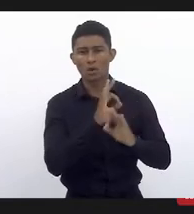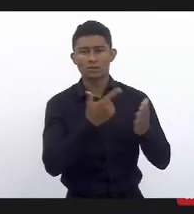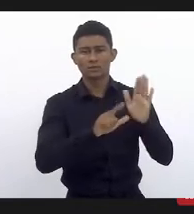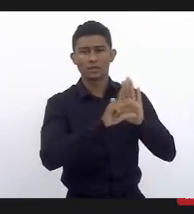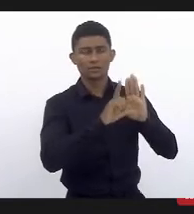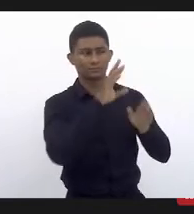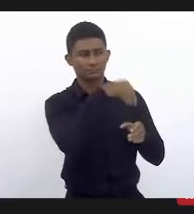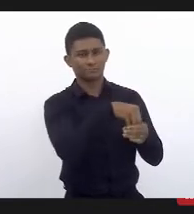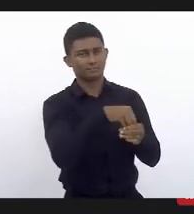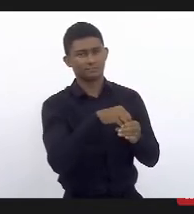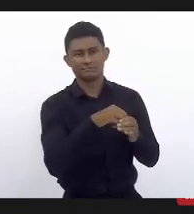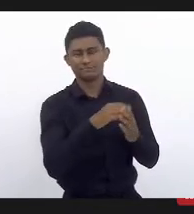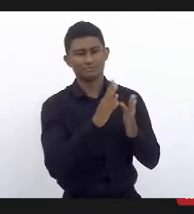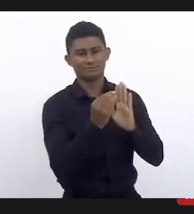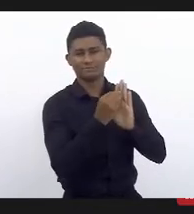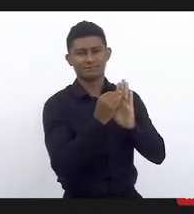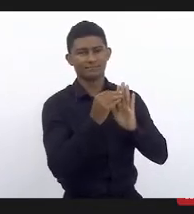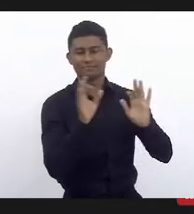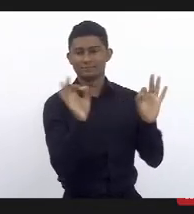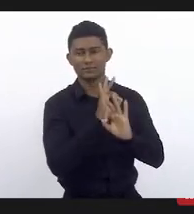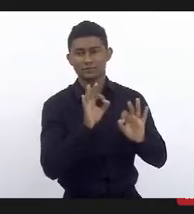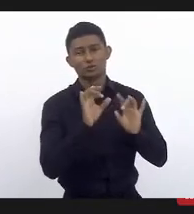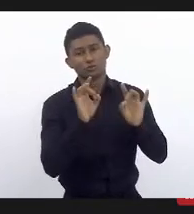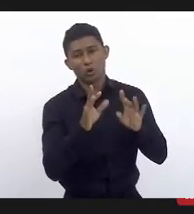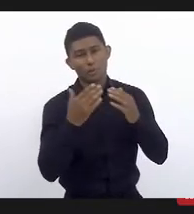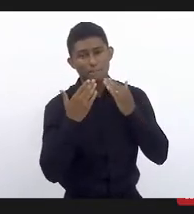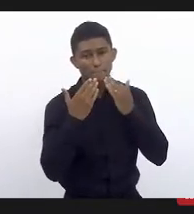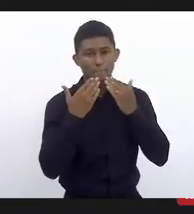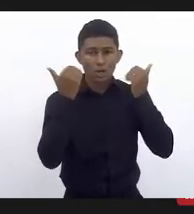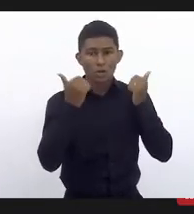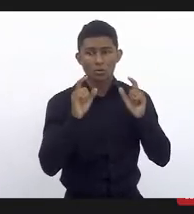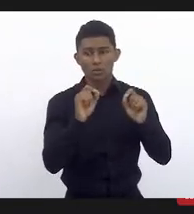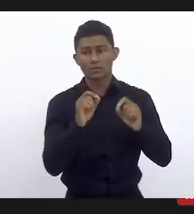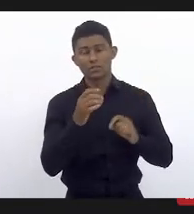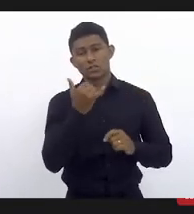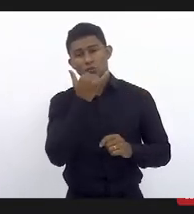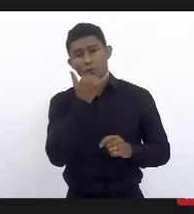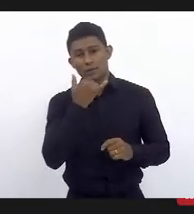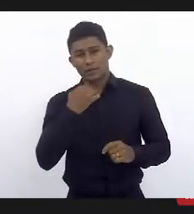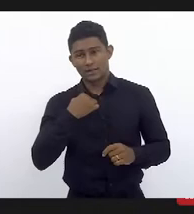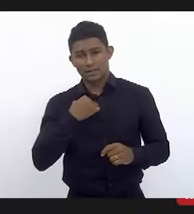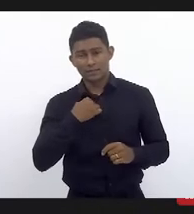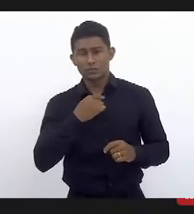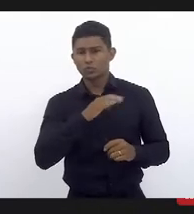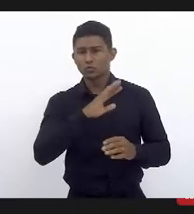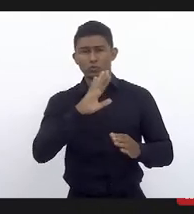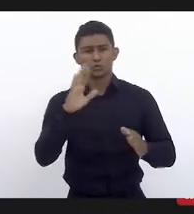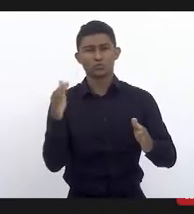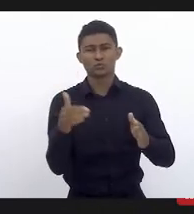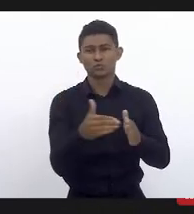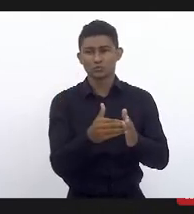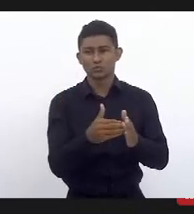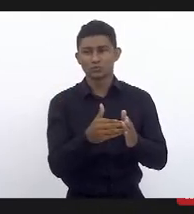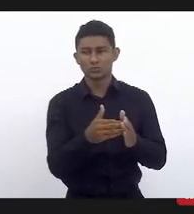Tem que melhorar um pouco aí a regulamentação. Luiz Paulo, me corrija que eu não sou muito afeito a essa questão